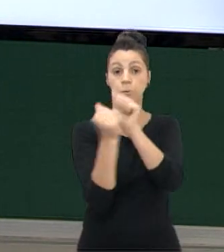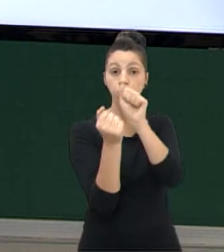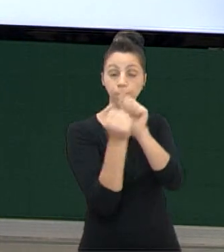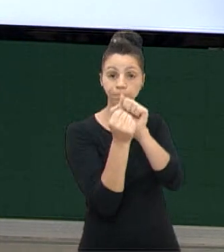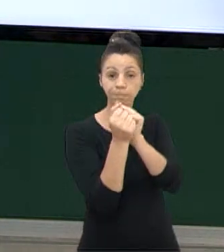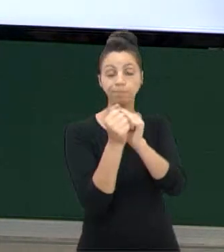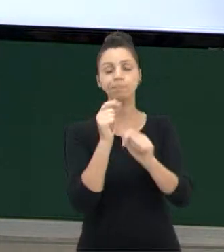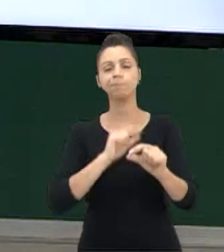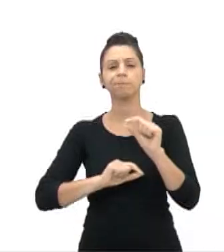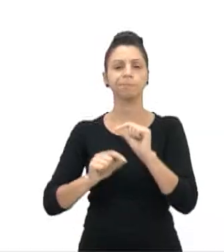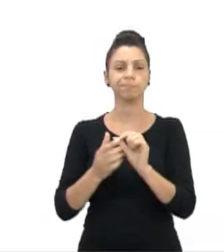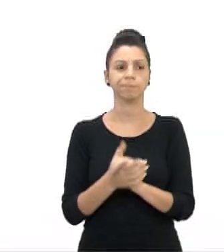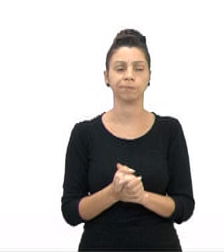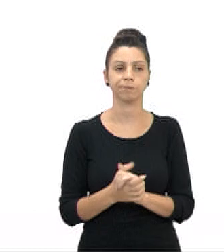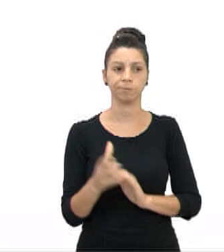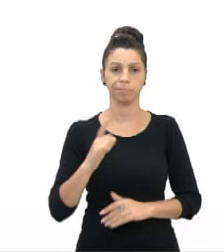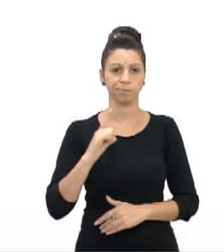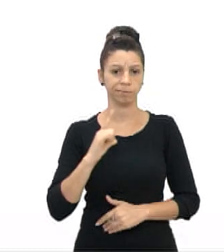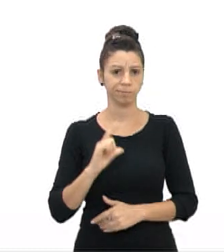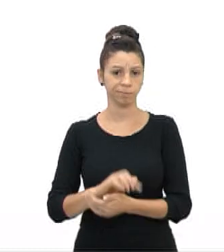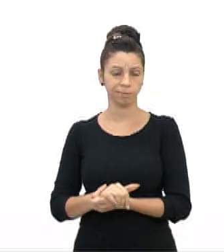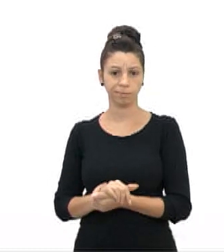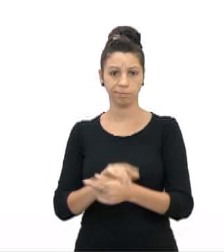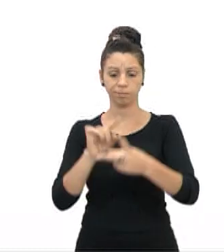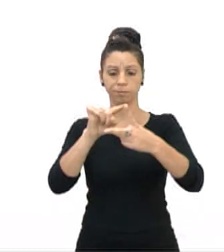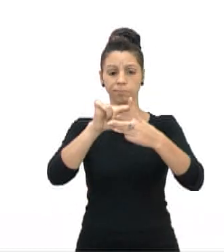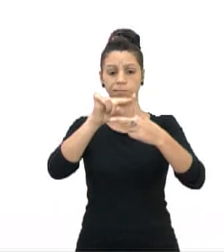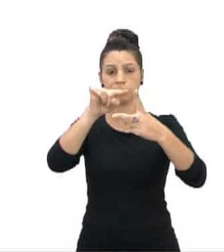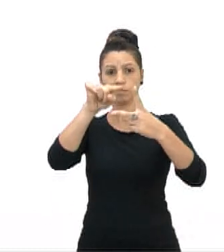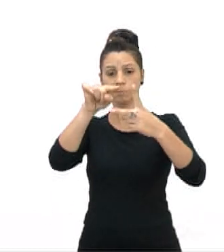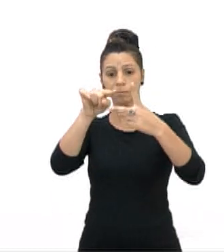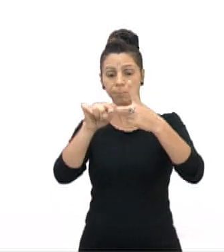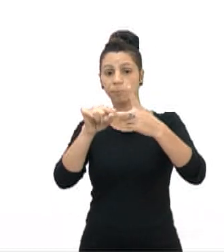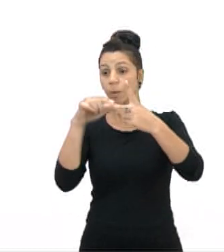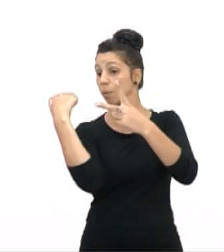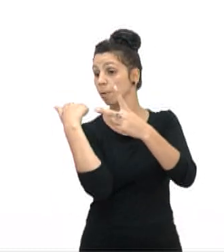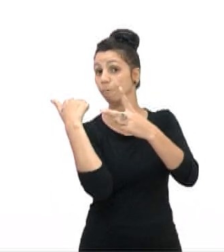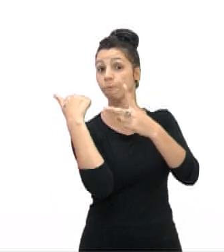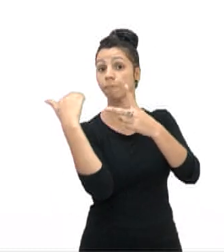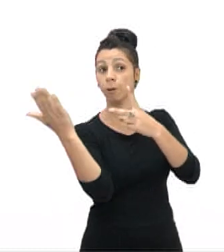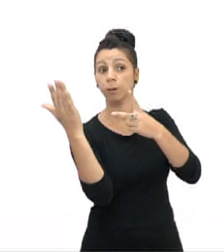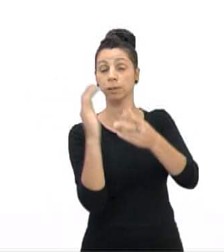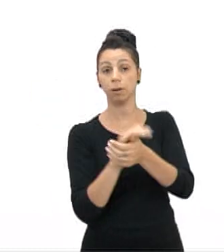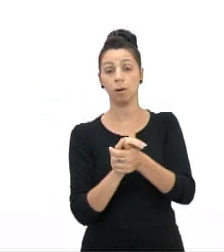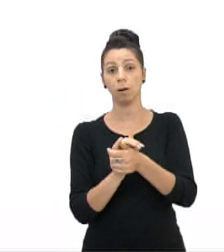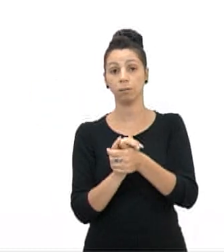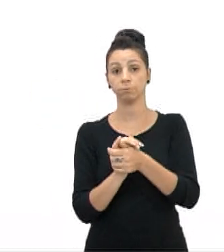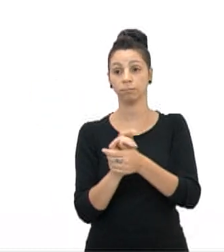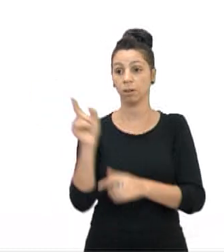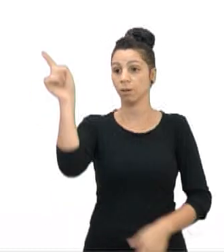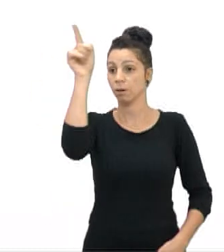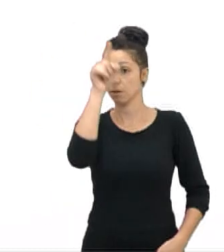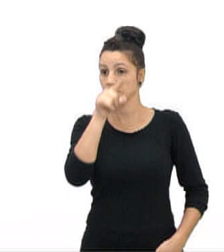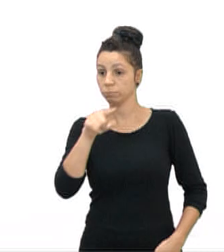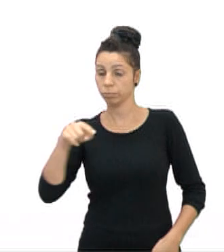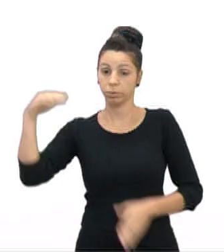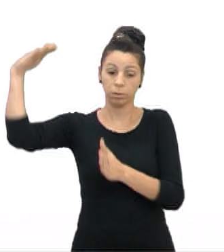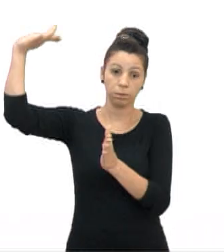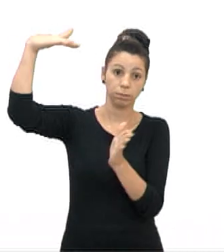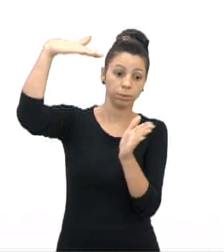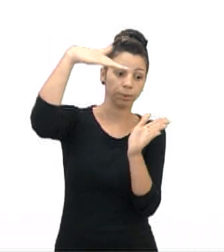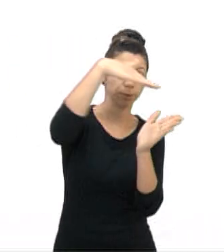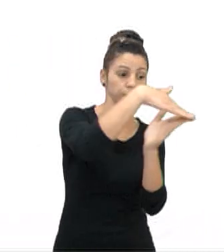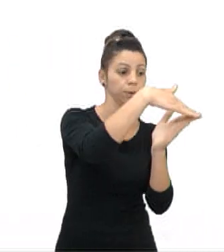seguinte situação. Eu tenho aqui um ângulo exterior. Bom, exterior, fora da